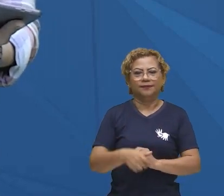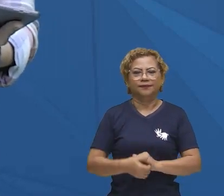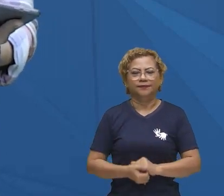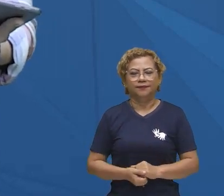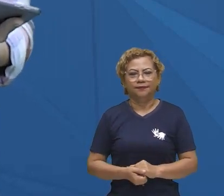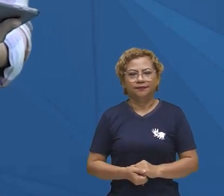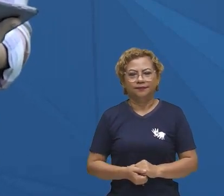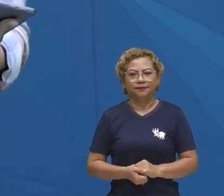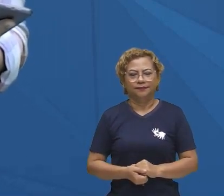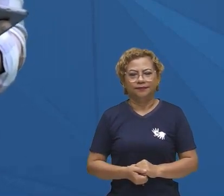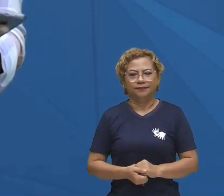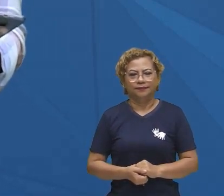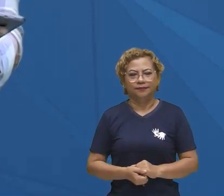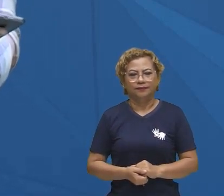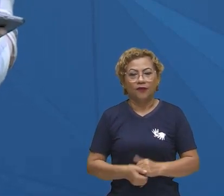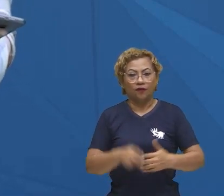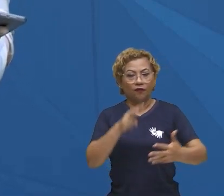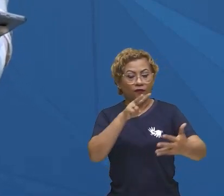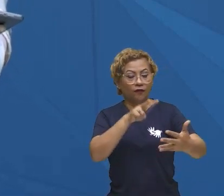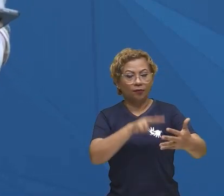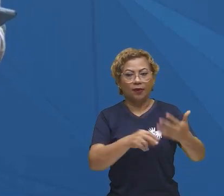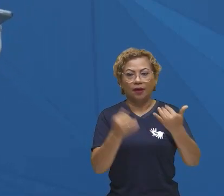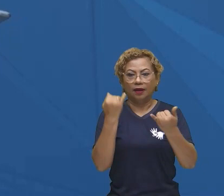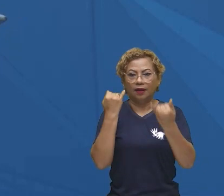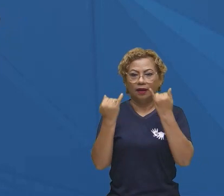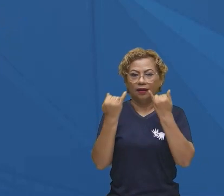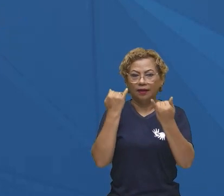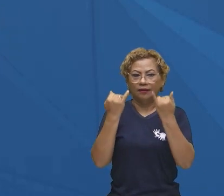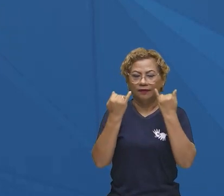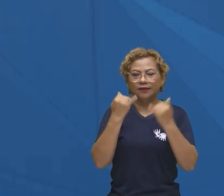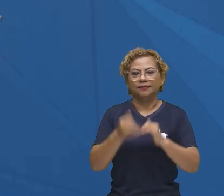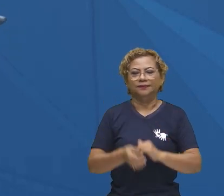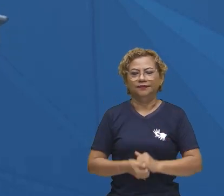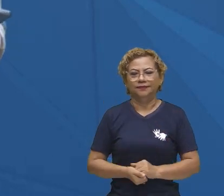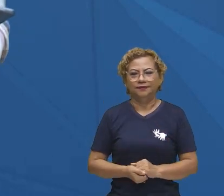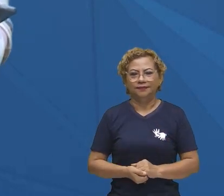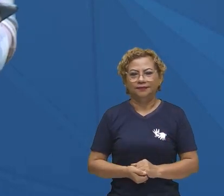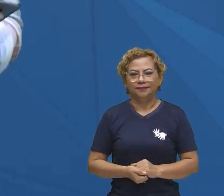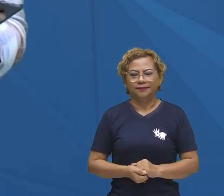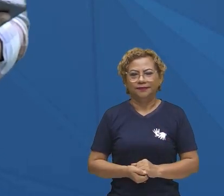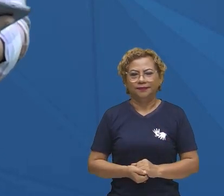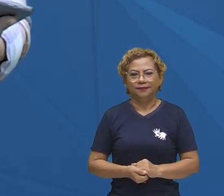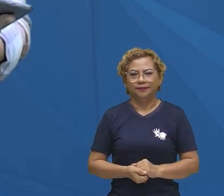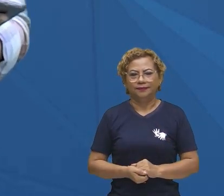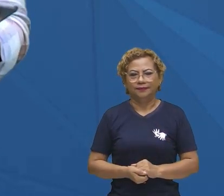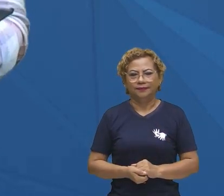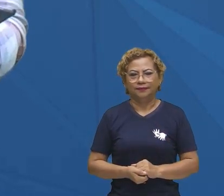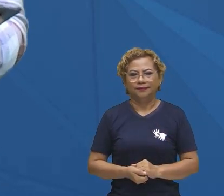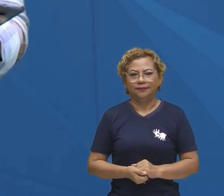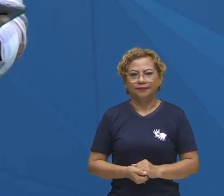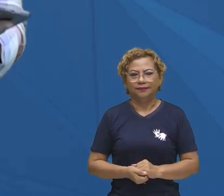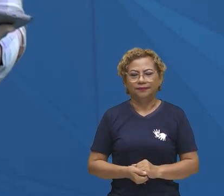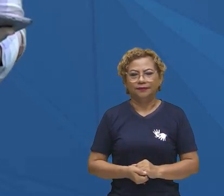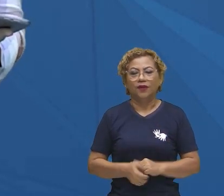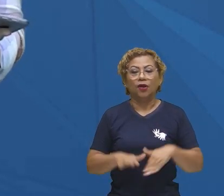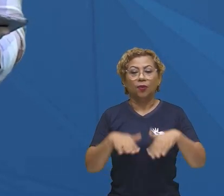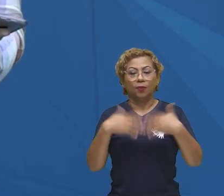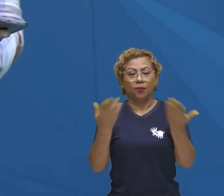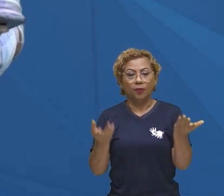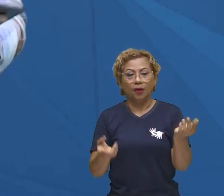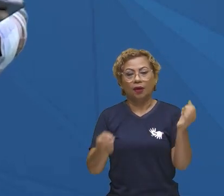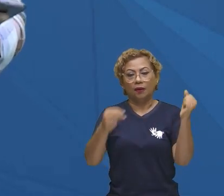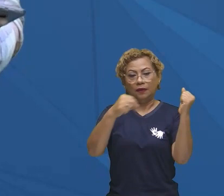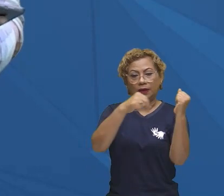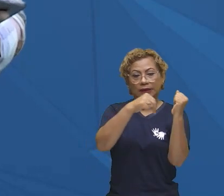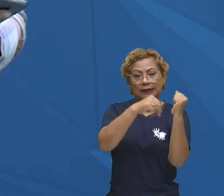tela também para quem está no YouTube e em casa acessando pela TV. Qual desses passwords, ou seja,